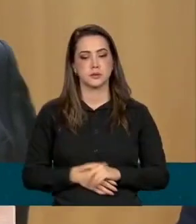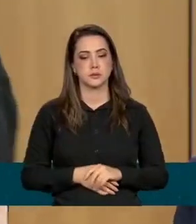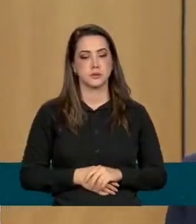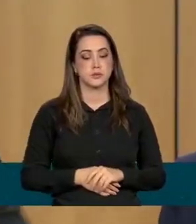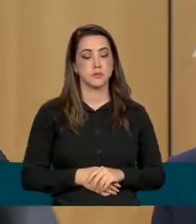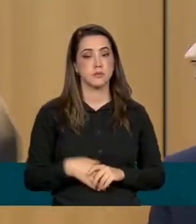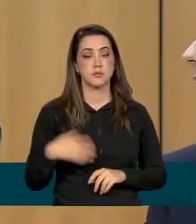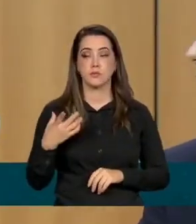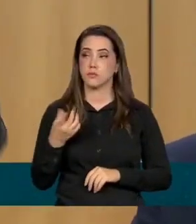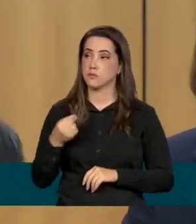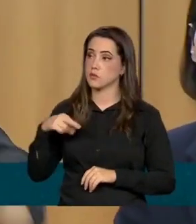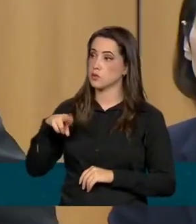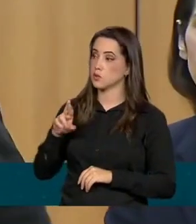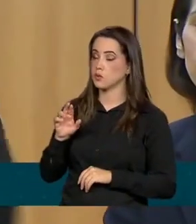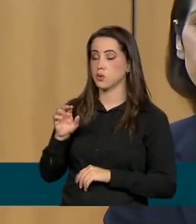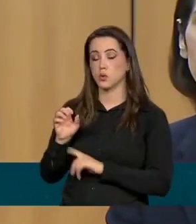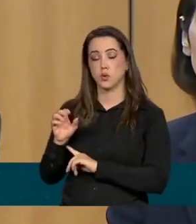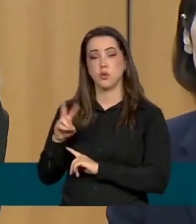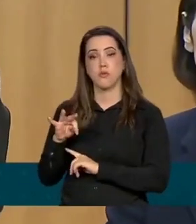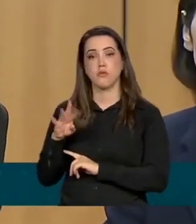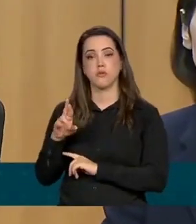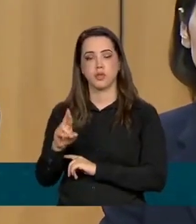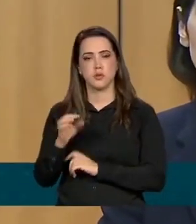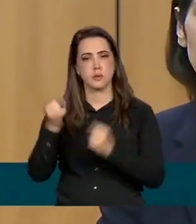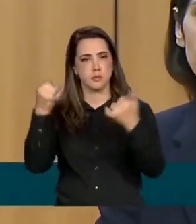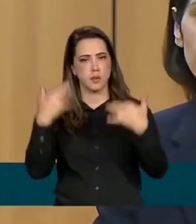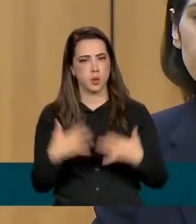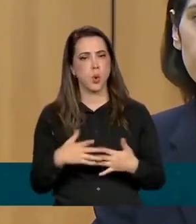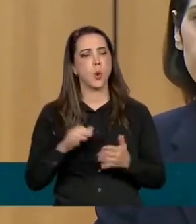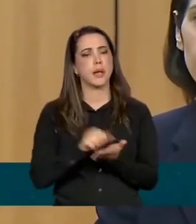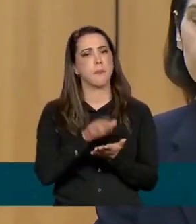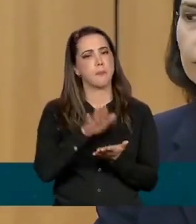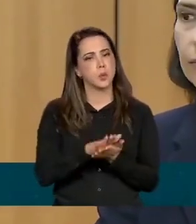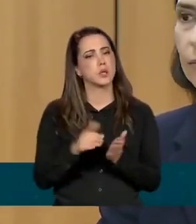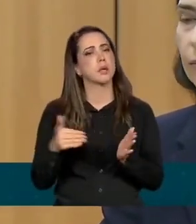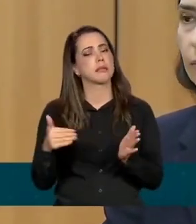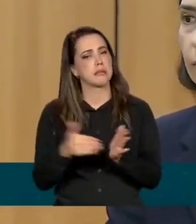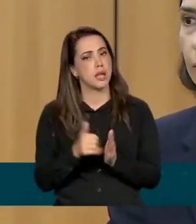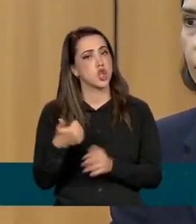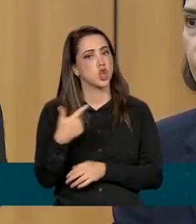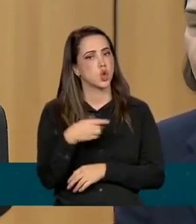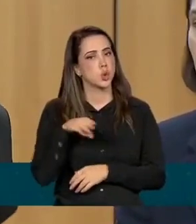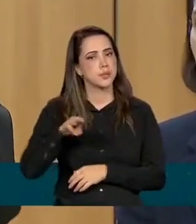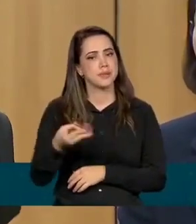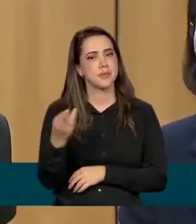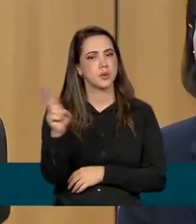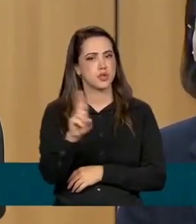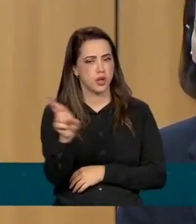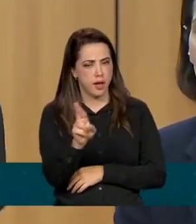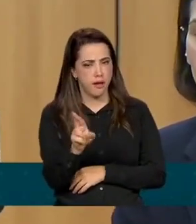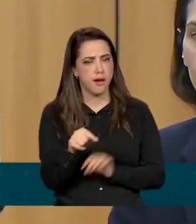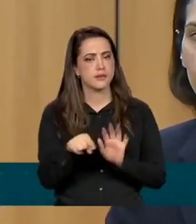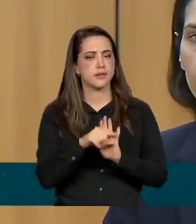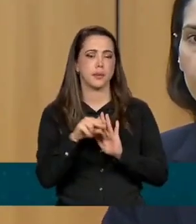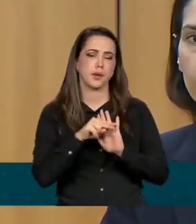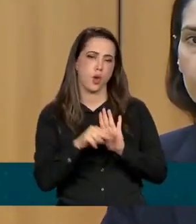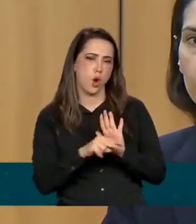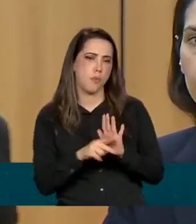O doutor Vitor, que eu estava lhe devendo, disse que a multa pode chegar até 12 milhões e além das medidas cautelares a que fiz